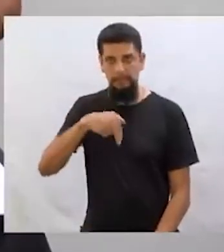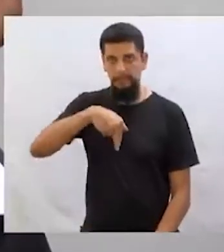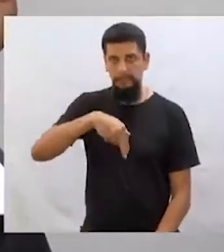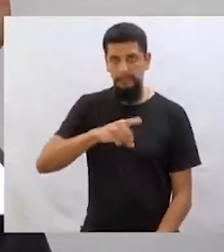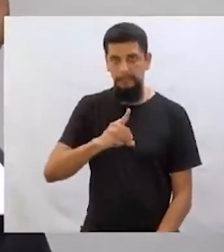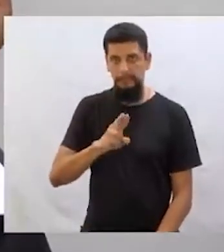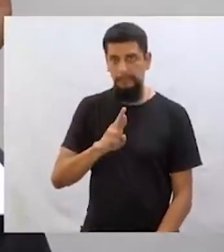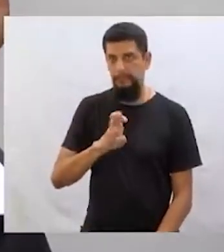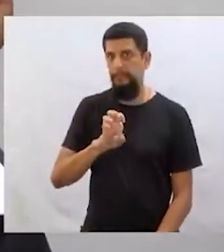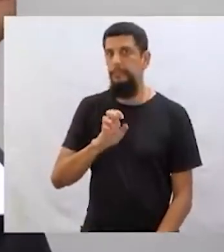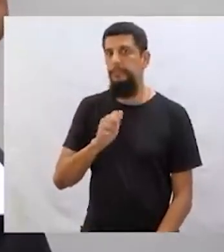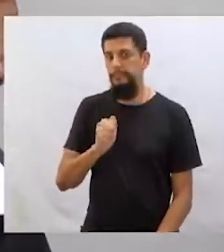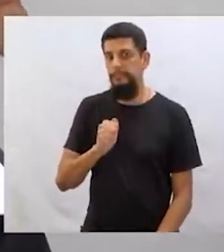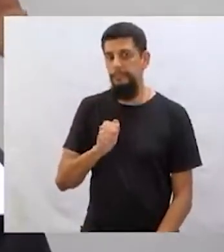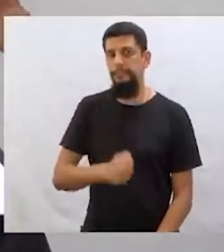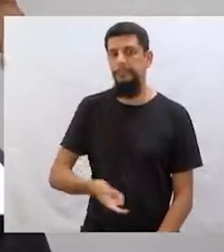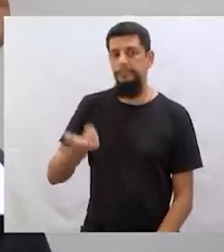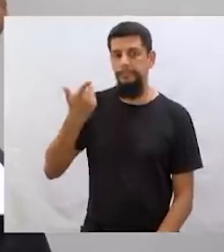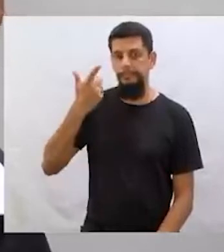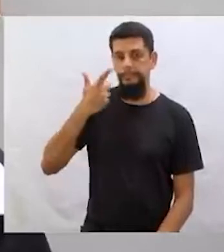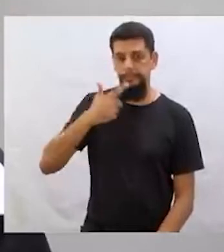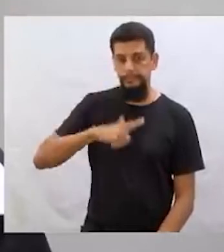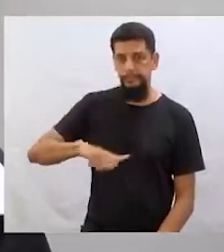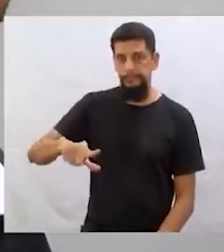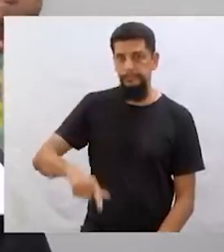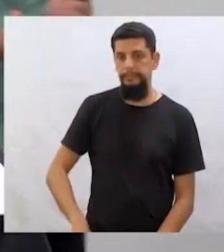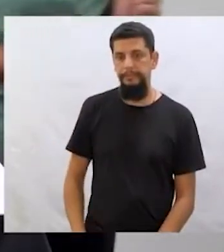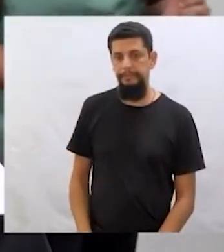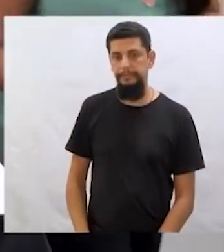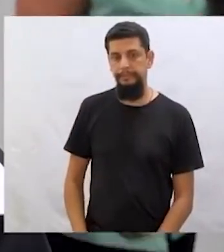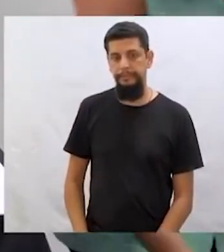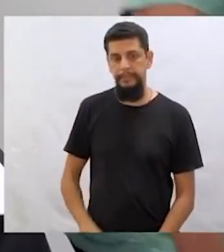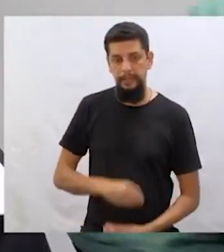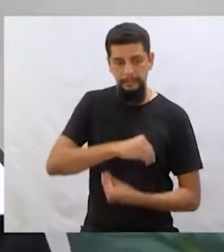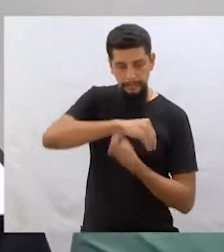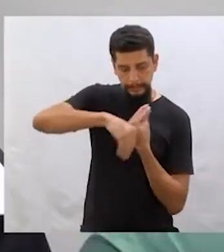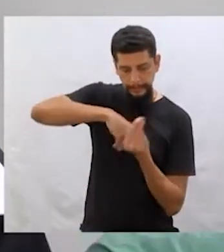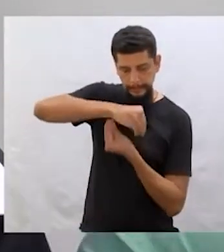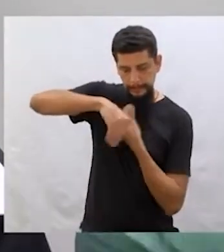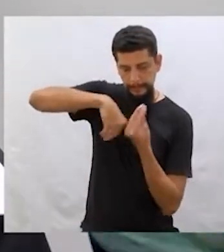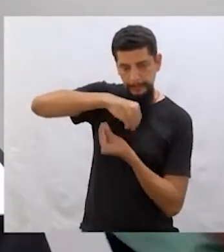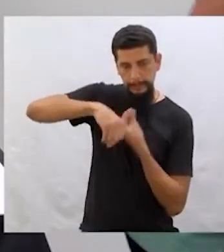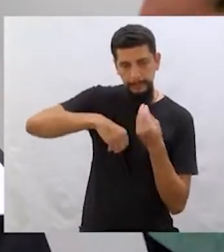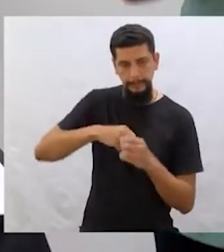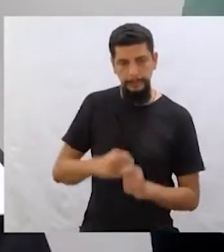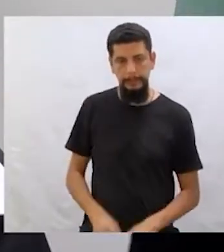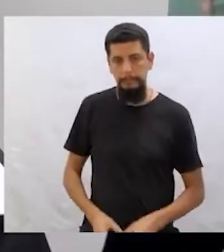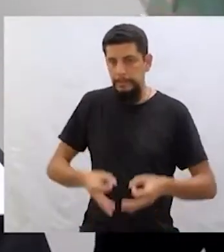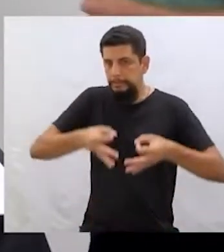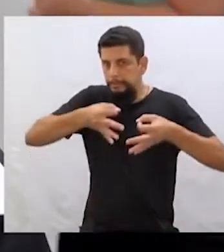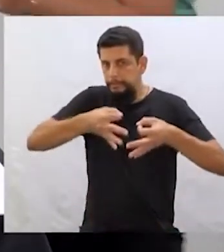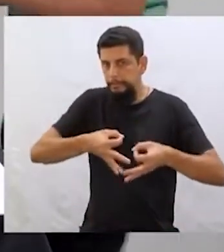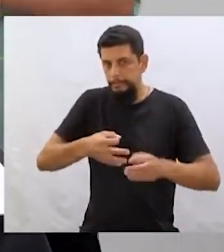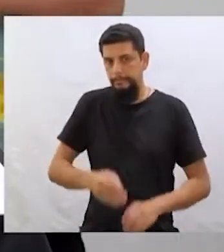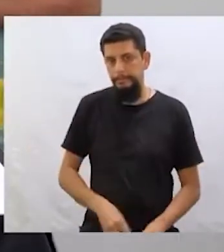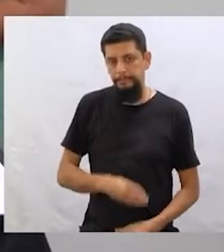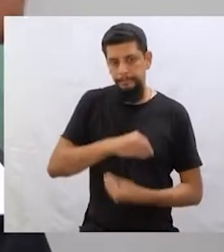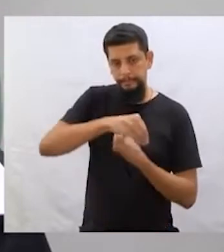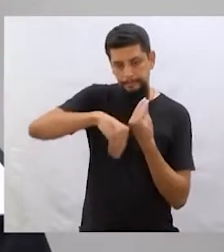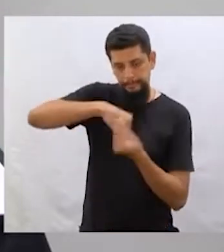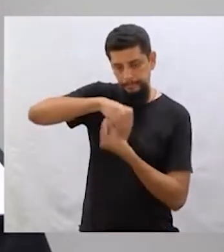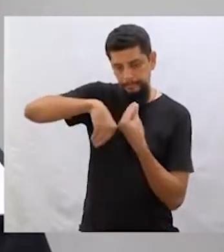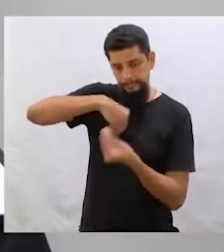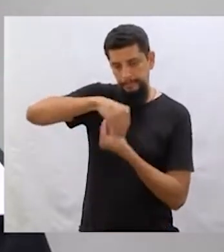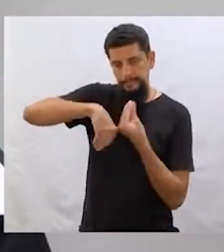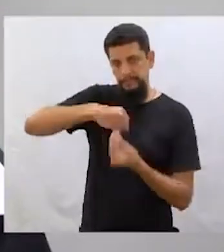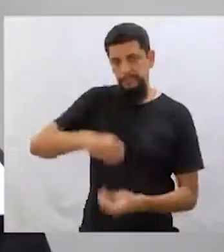Pra mim. E aí, como que está? Vamos de novo? Vamos. Opa, peraí que eu derrubei um palito. Eu vou embaralhar bem aqui. Bem certinho. Vamos